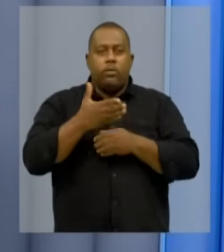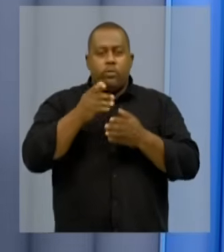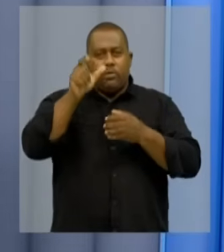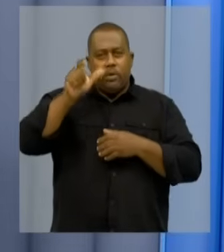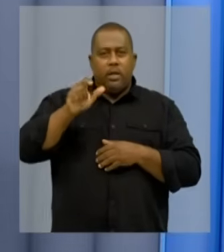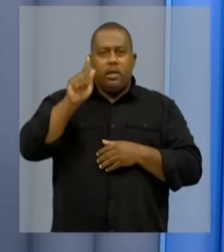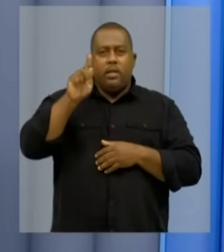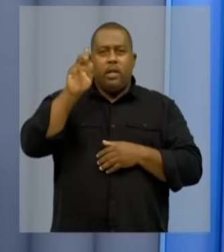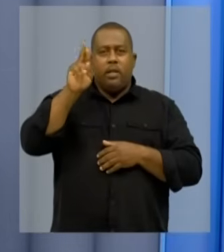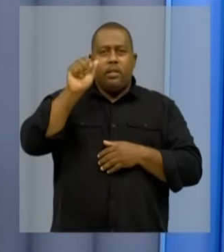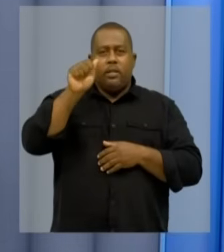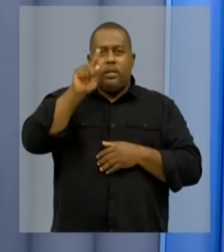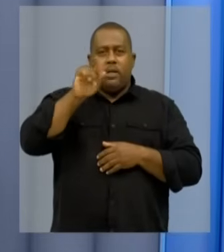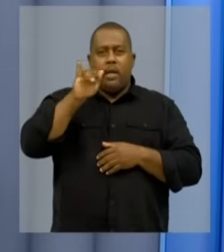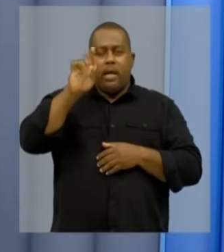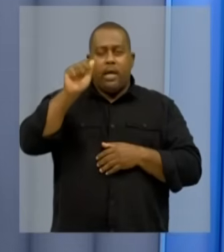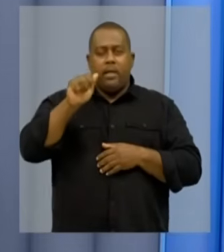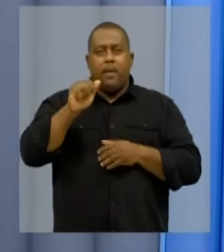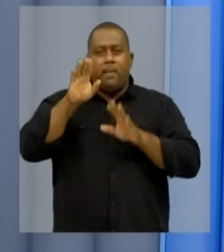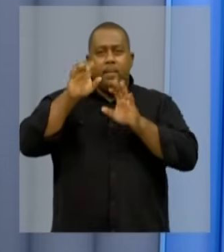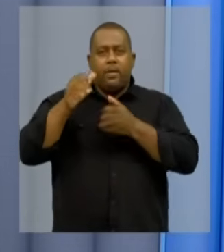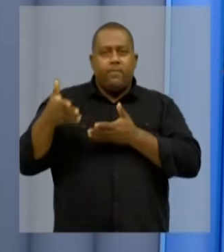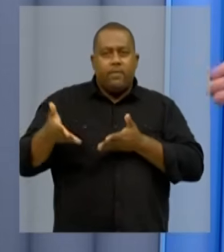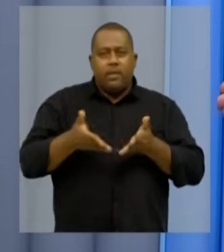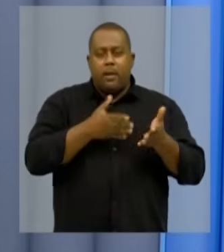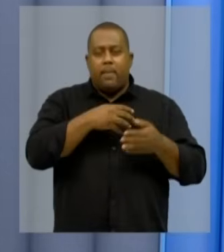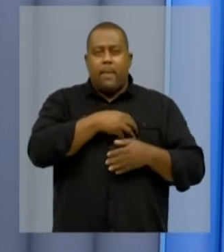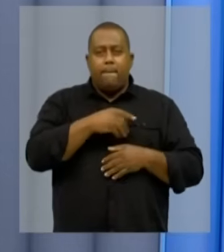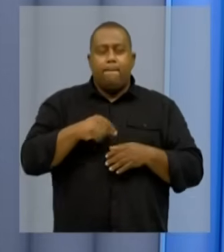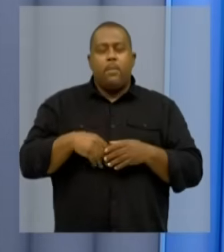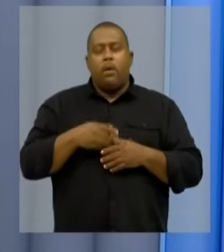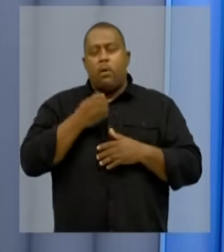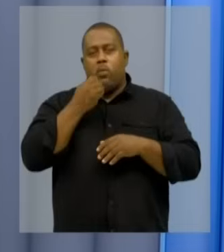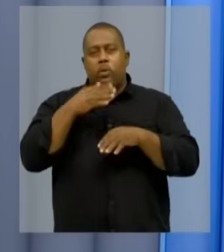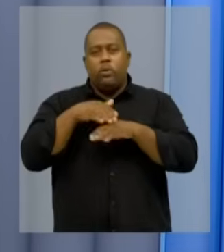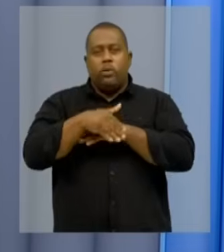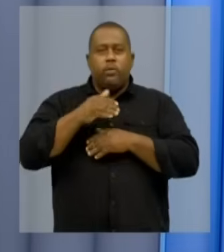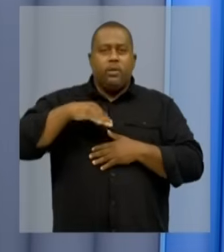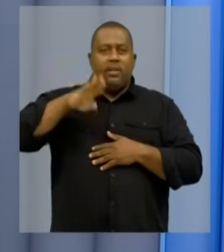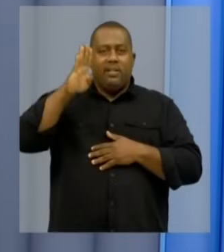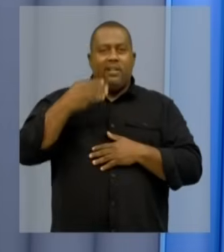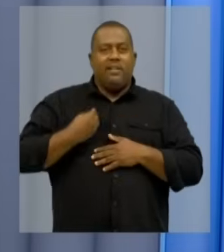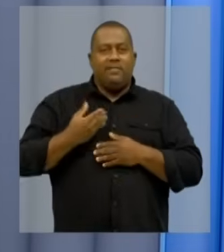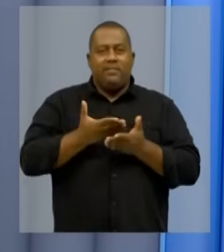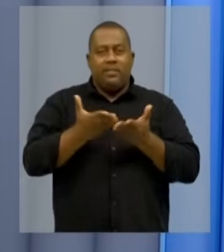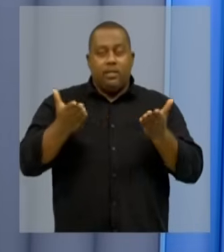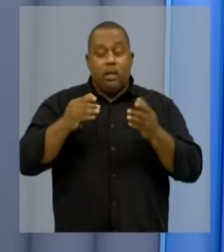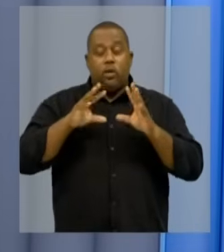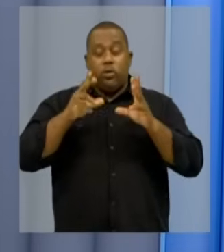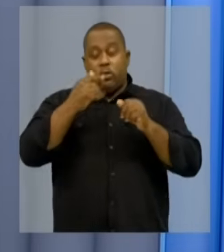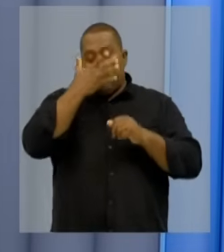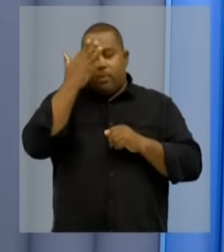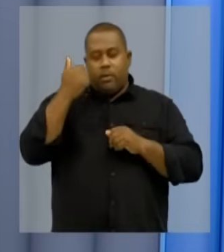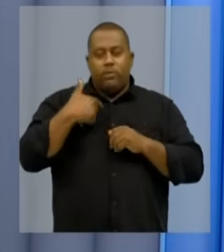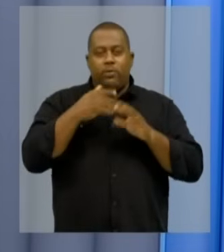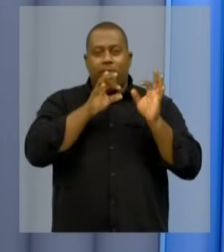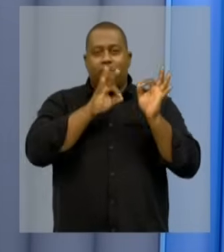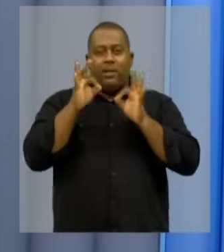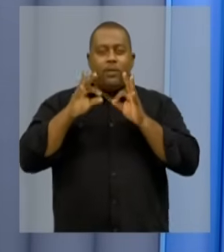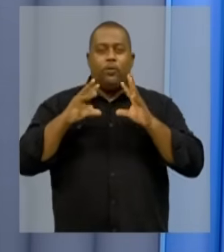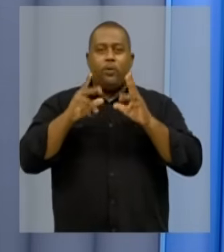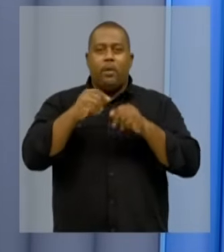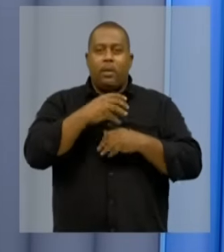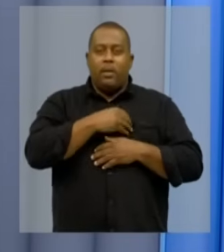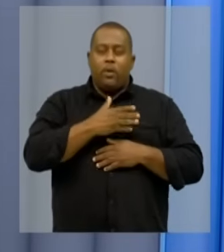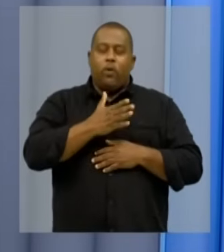Bem-vinda à Bahia. Boa noite aos candidatos aqui presentes. E a você que está nos acompanhando de toda a Bahia, meu coração dirigido